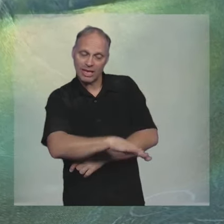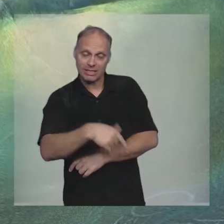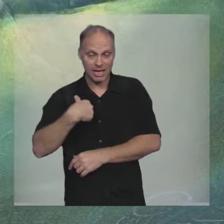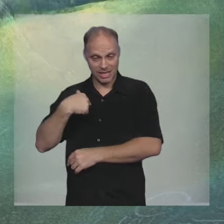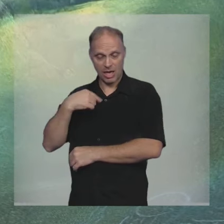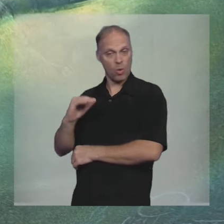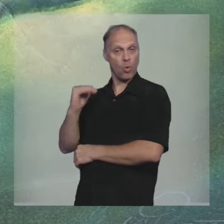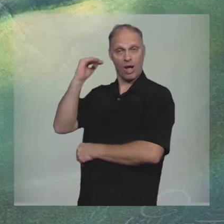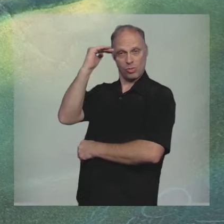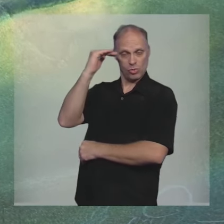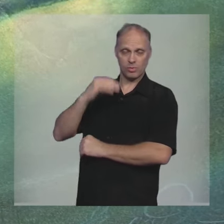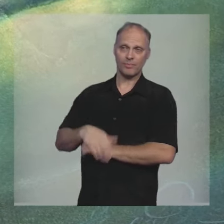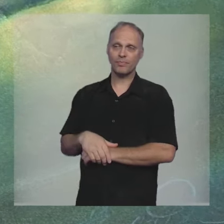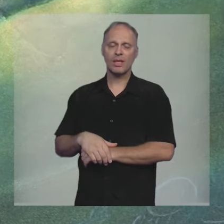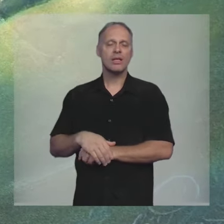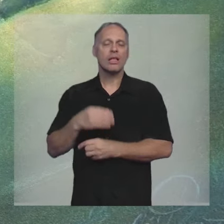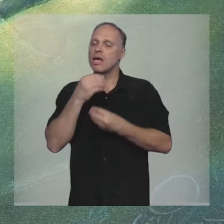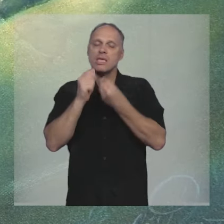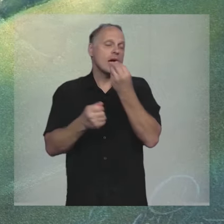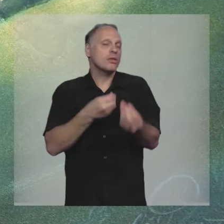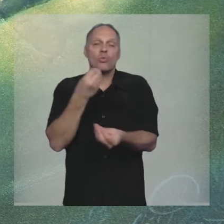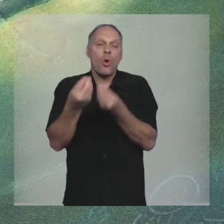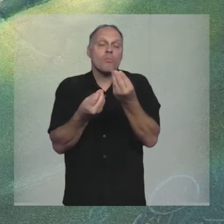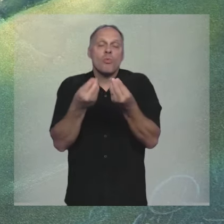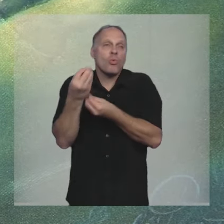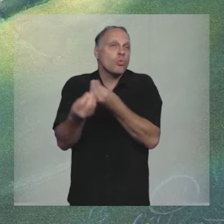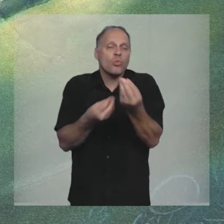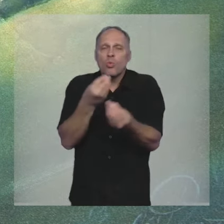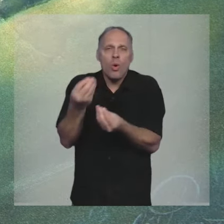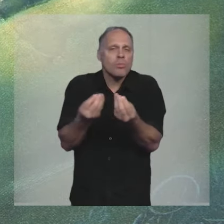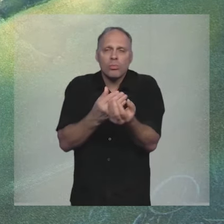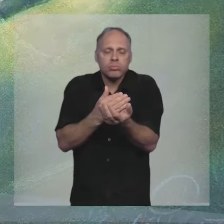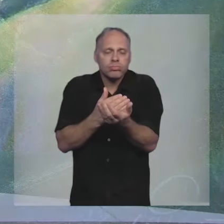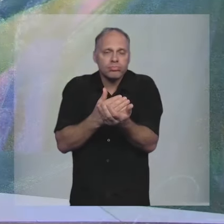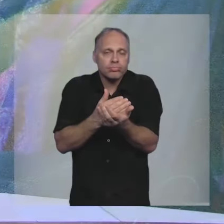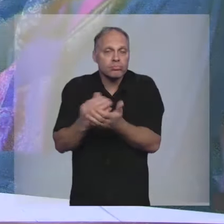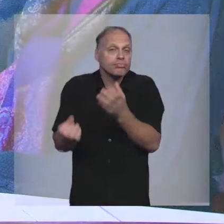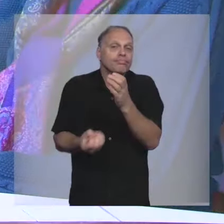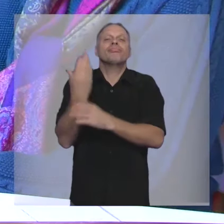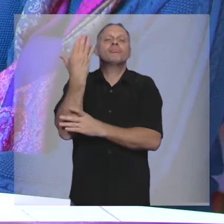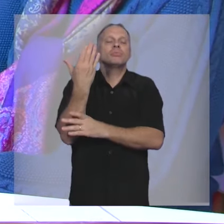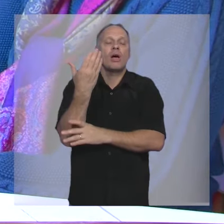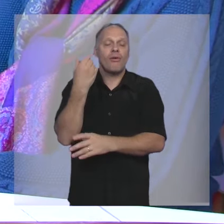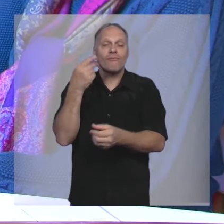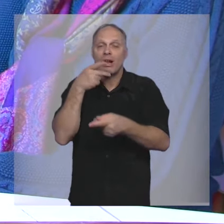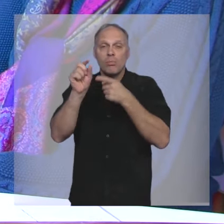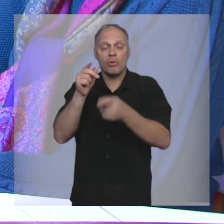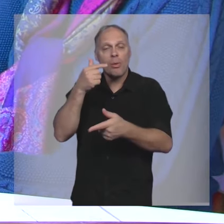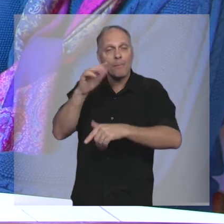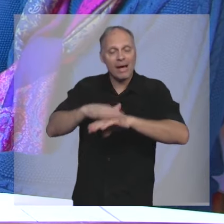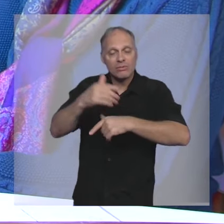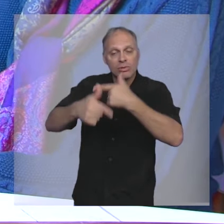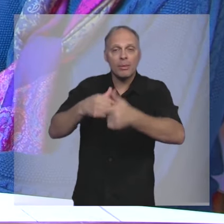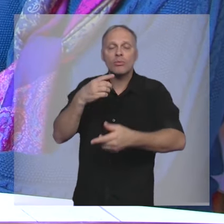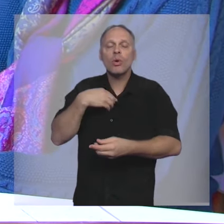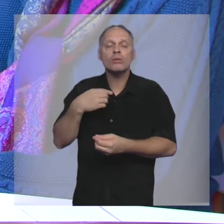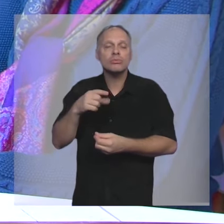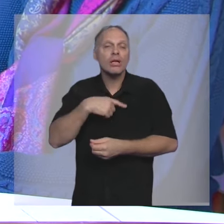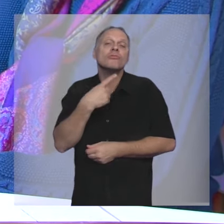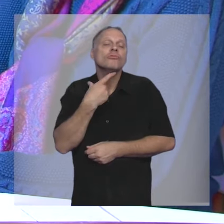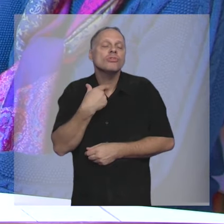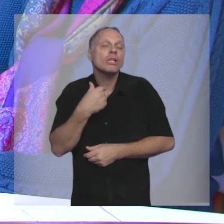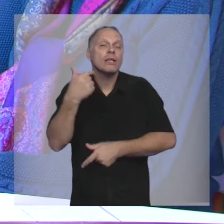Sim, Dona Edir, e de onde surgiu, né? E fale um pouco mais sobre esse trabalho de pesquisa, onde surgiu a vontade e esse